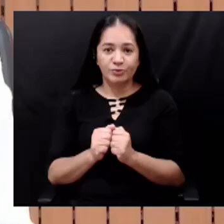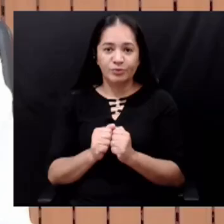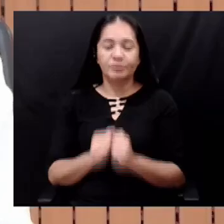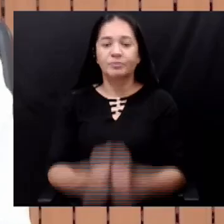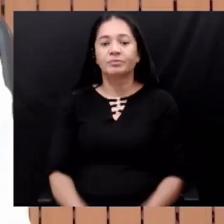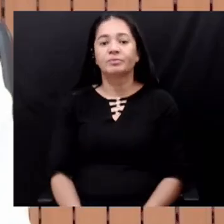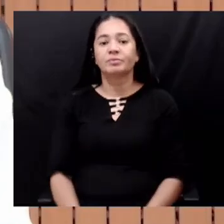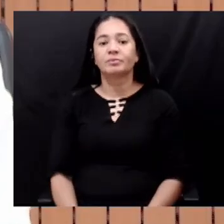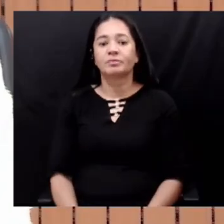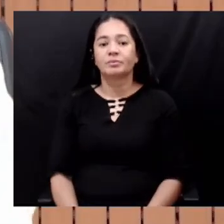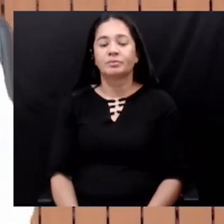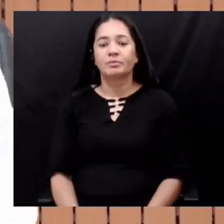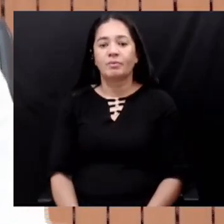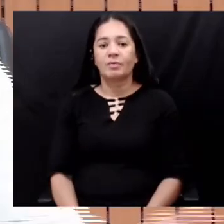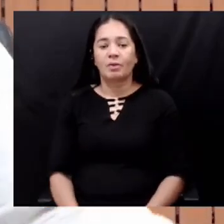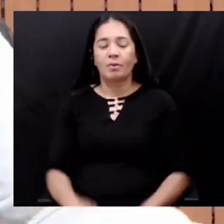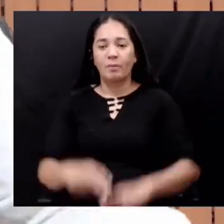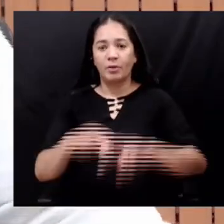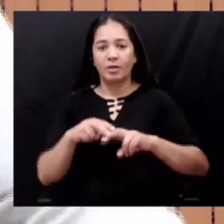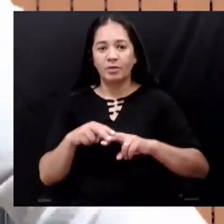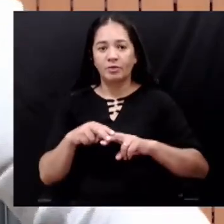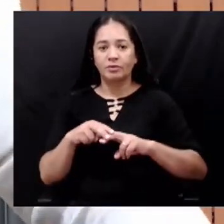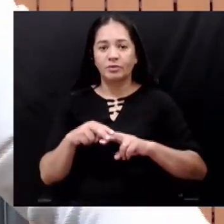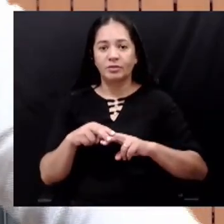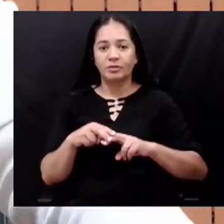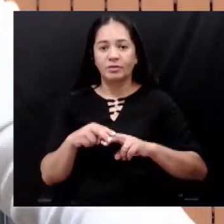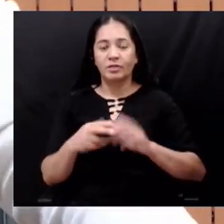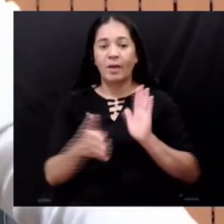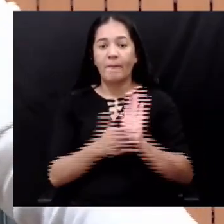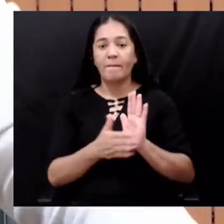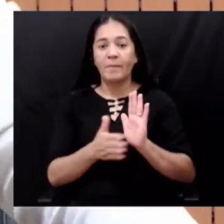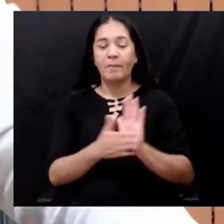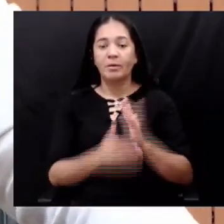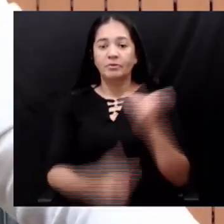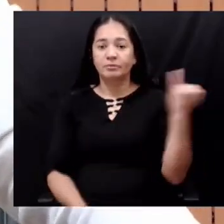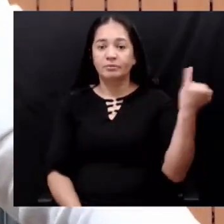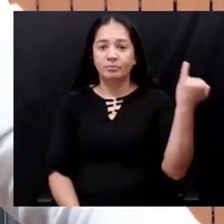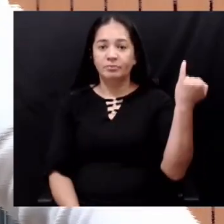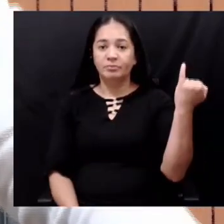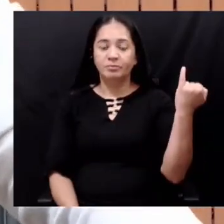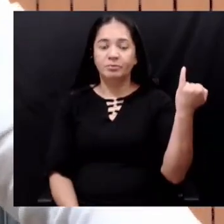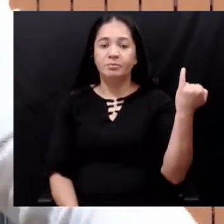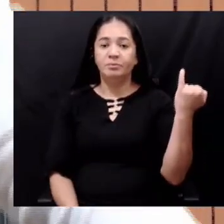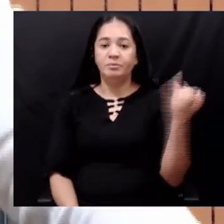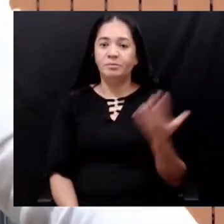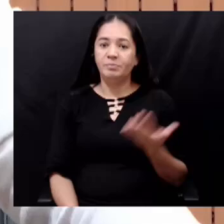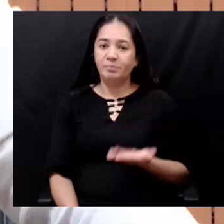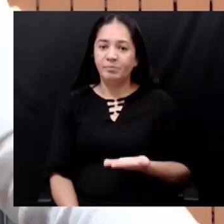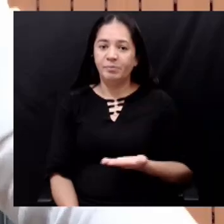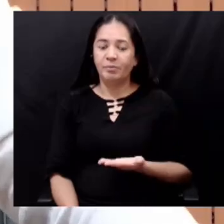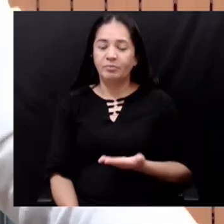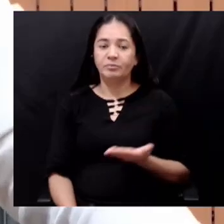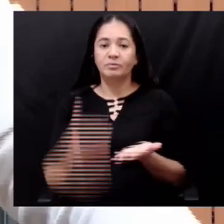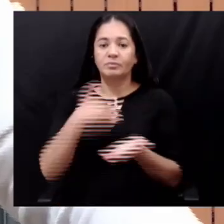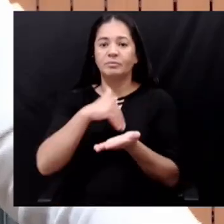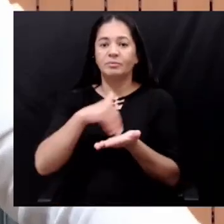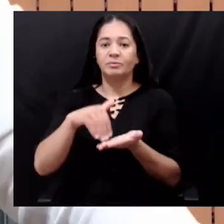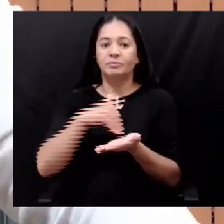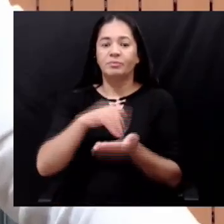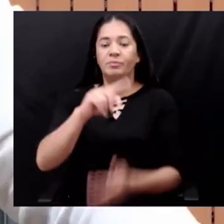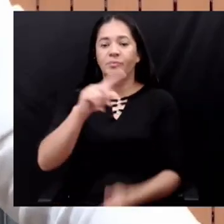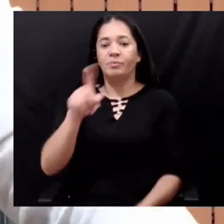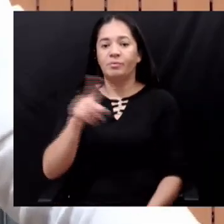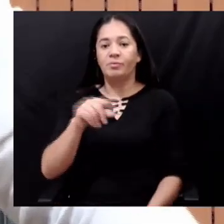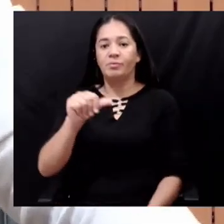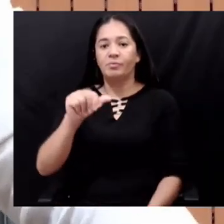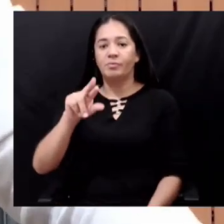por conta de que virou uma pauta importante. Então, a secretária Zara Figueiredo diz que não